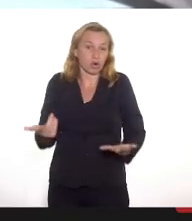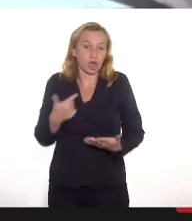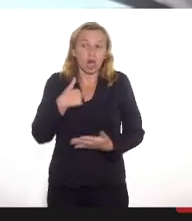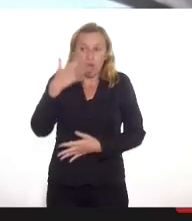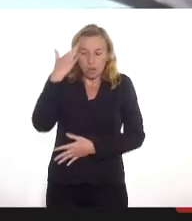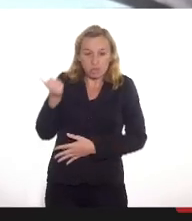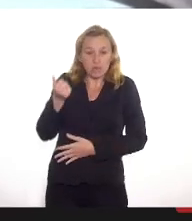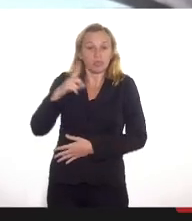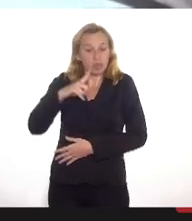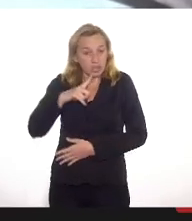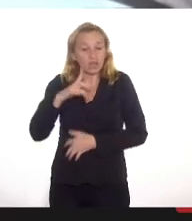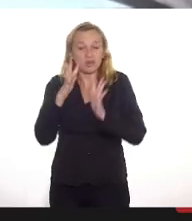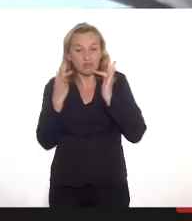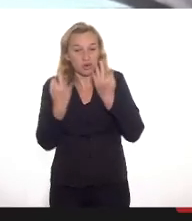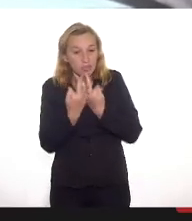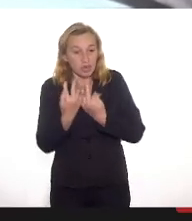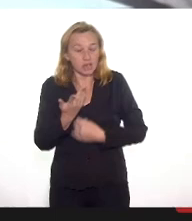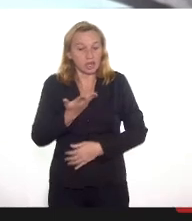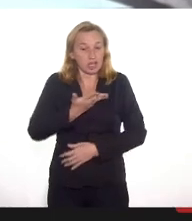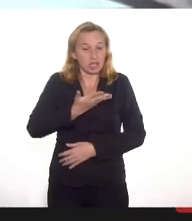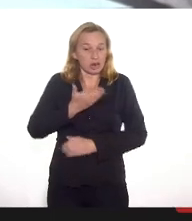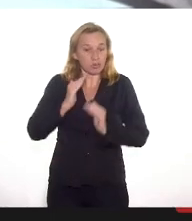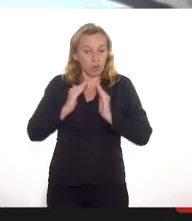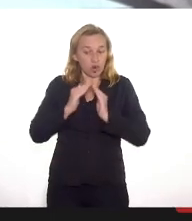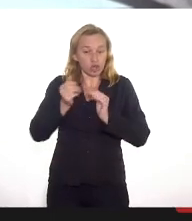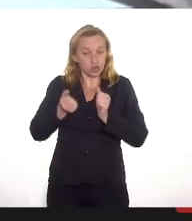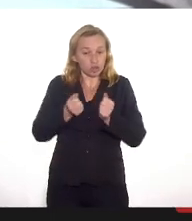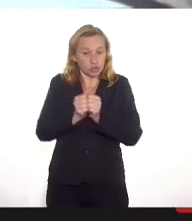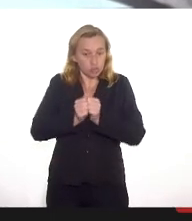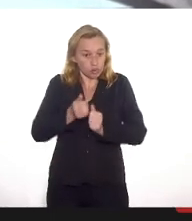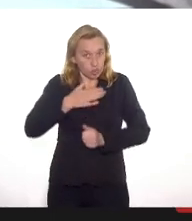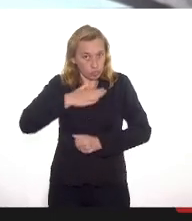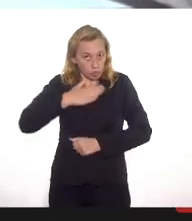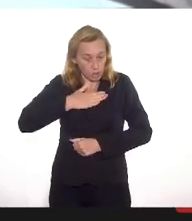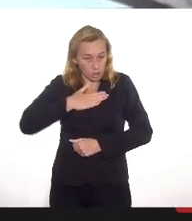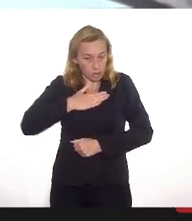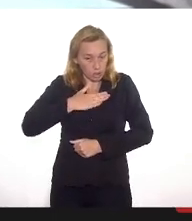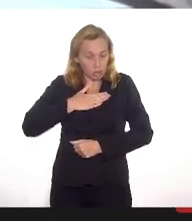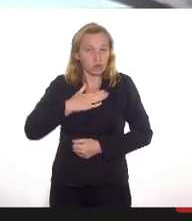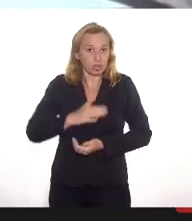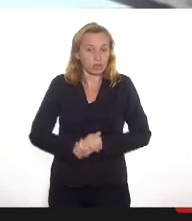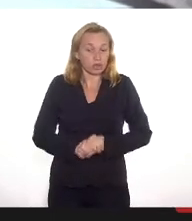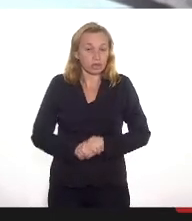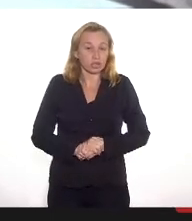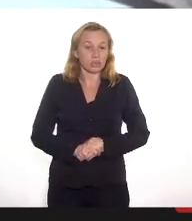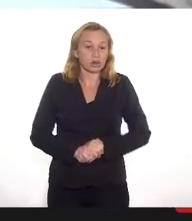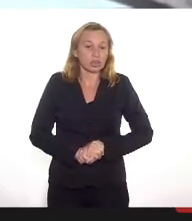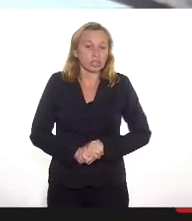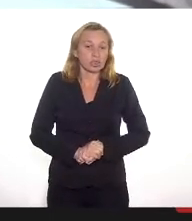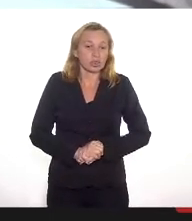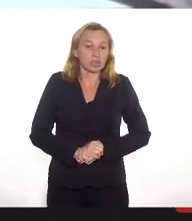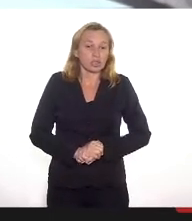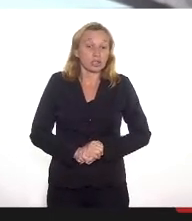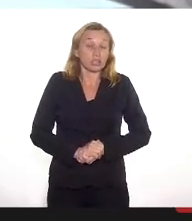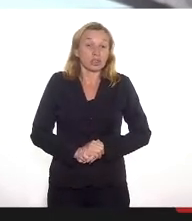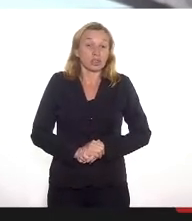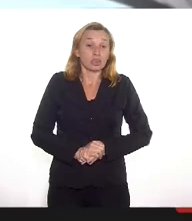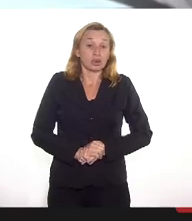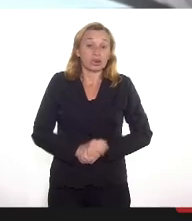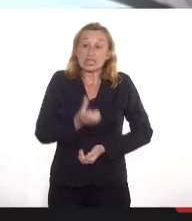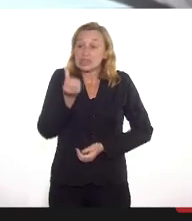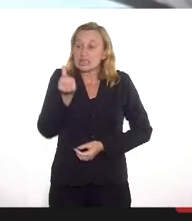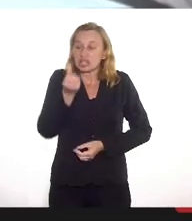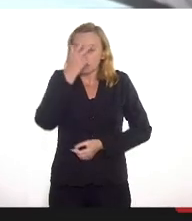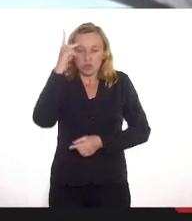um familiar mora comigo e lá em casa que tem pelo menos